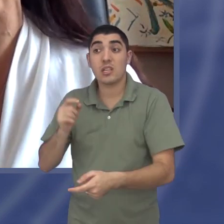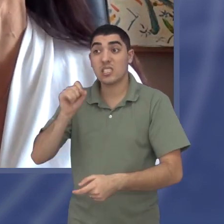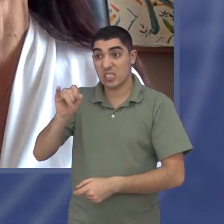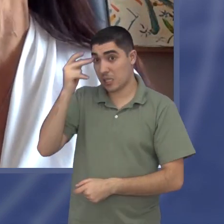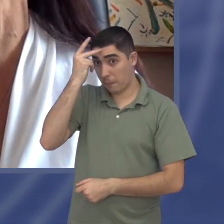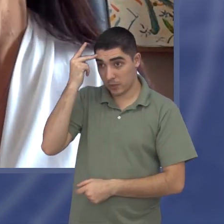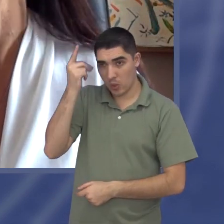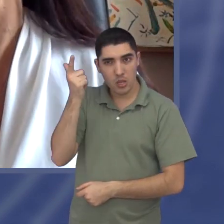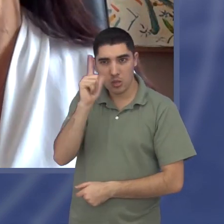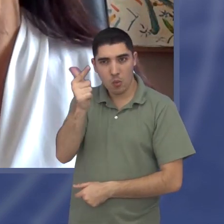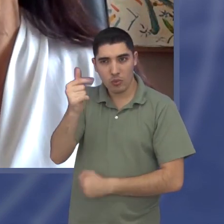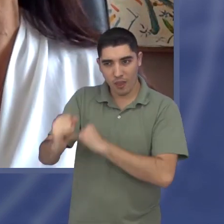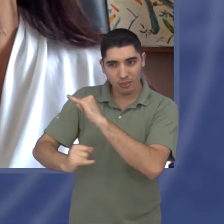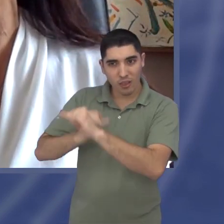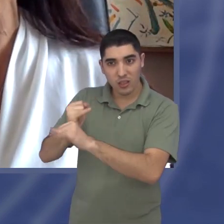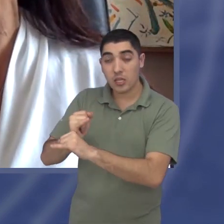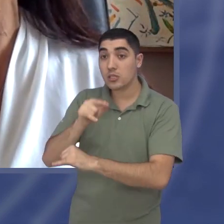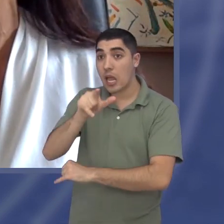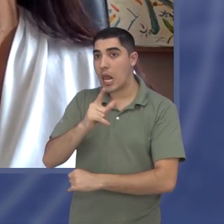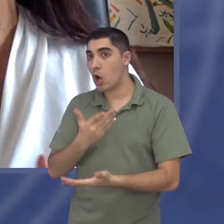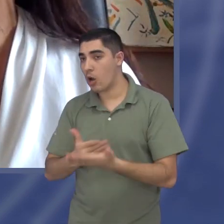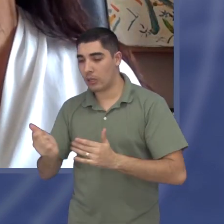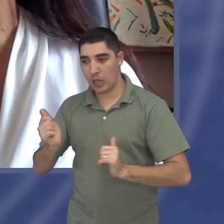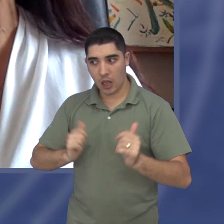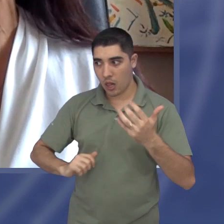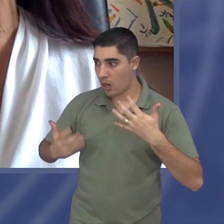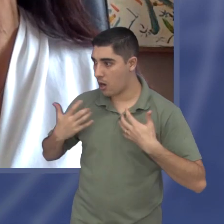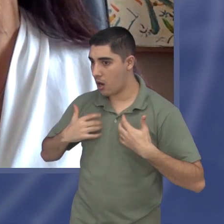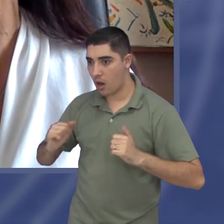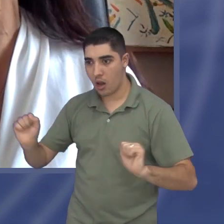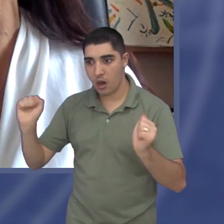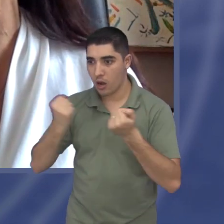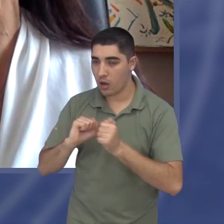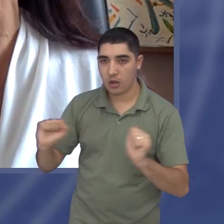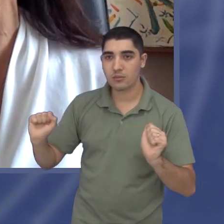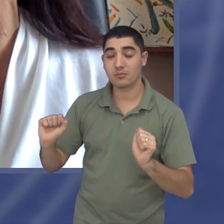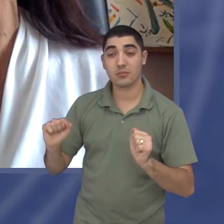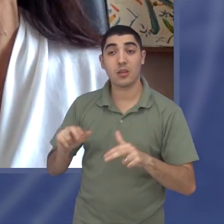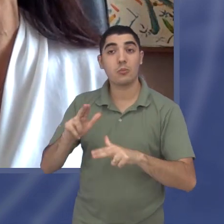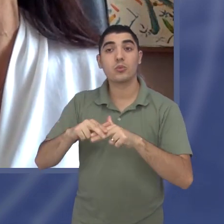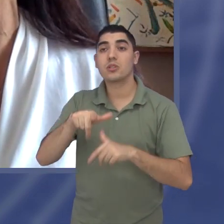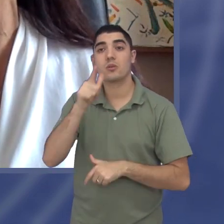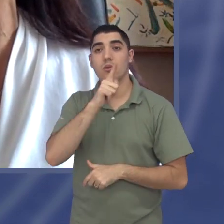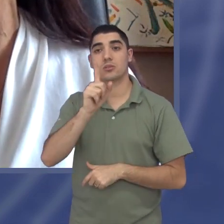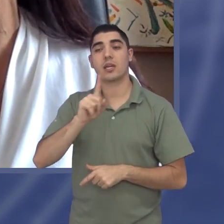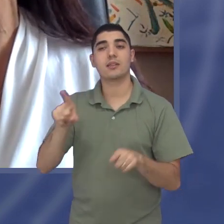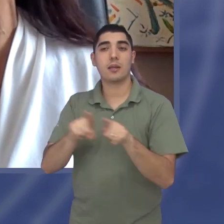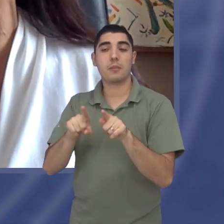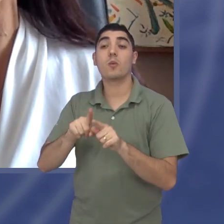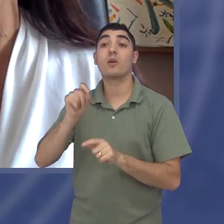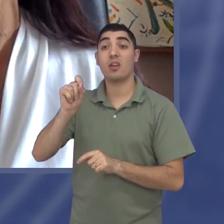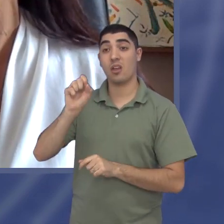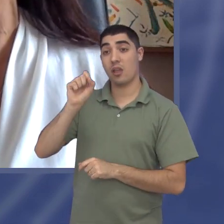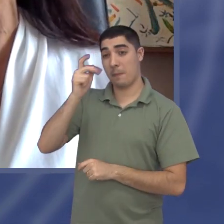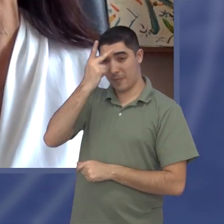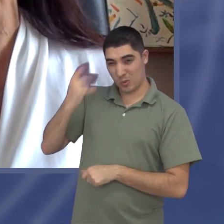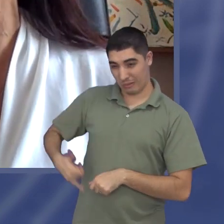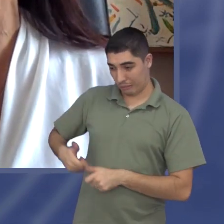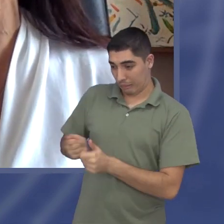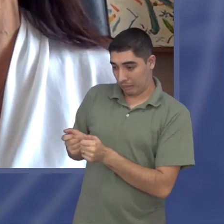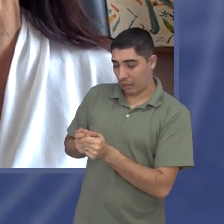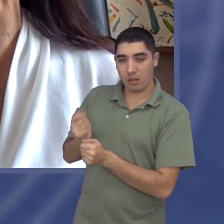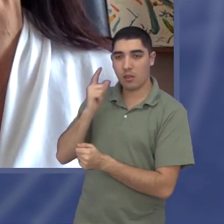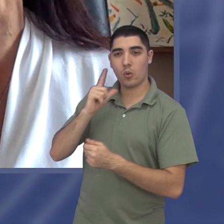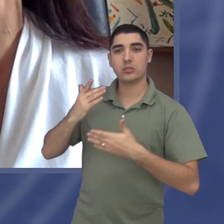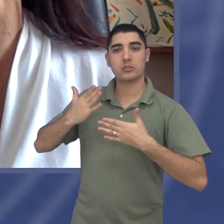acesso à internet, ao celular, ao computador, e a importância desses momentos de pausa e de descanso para a gente recuperar a nossa